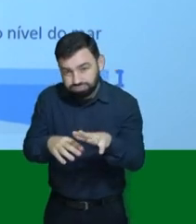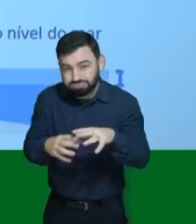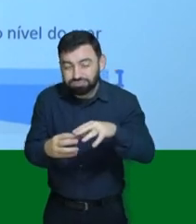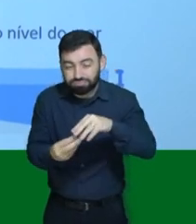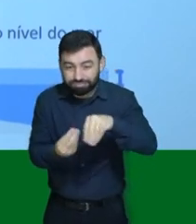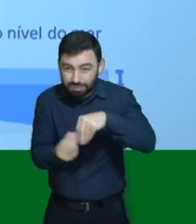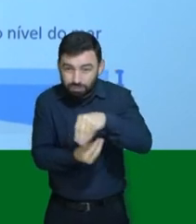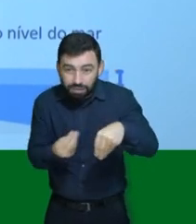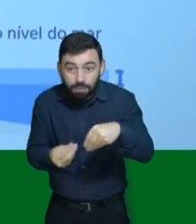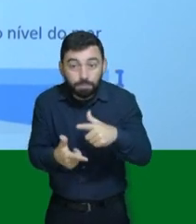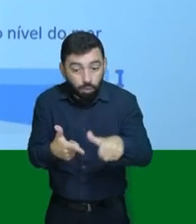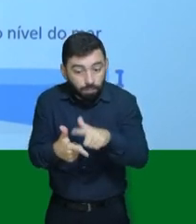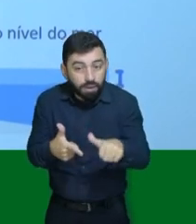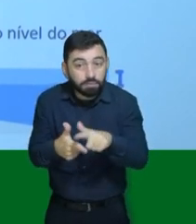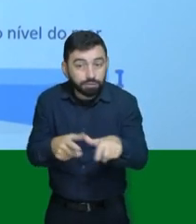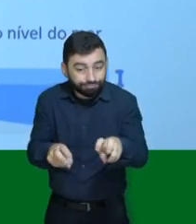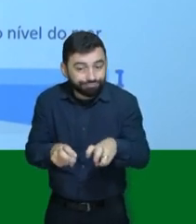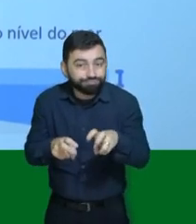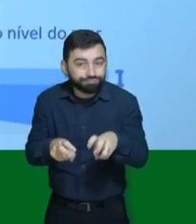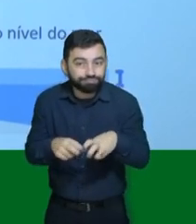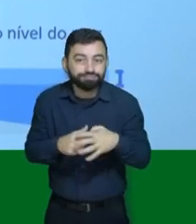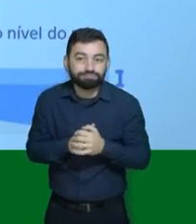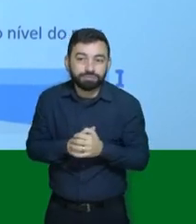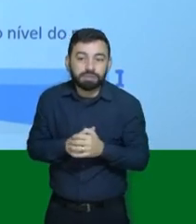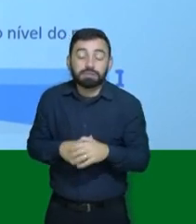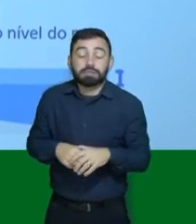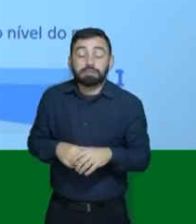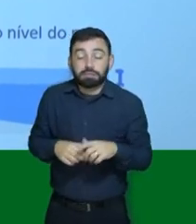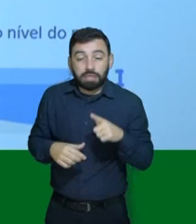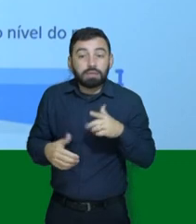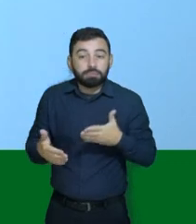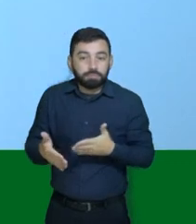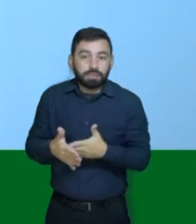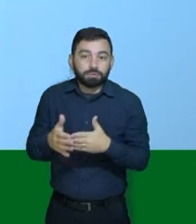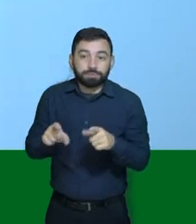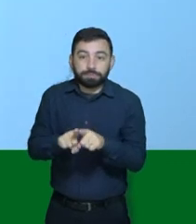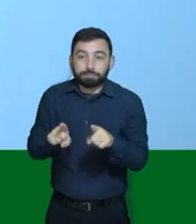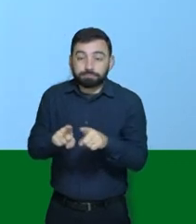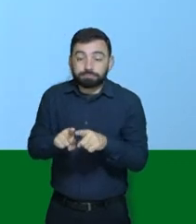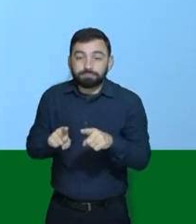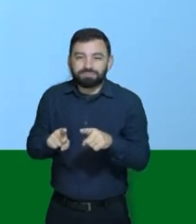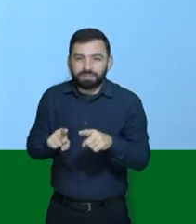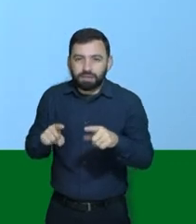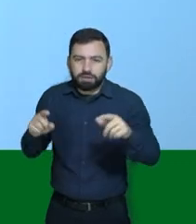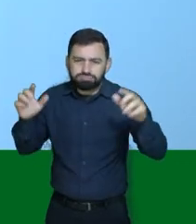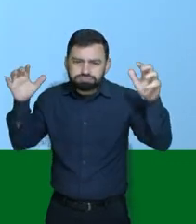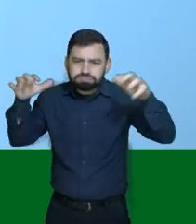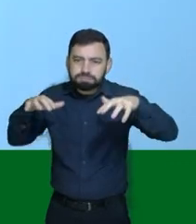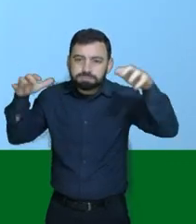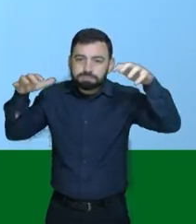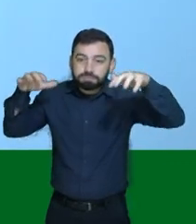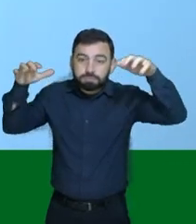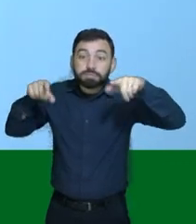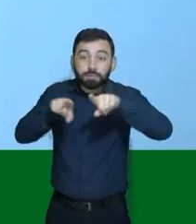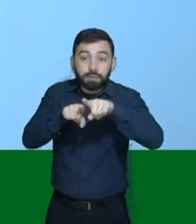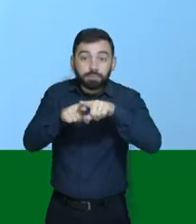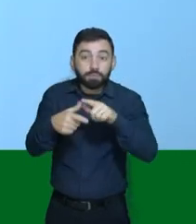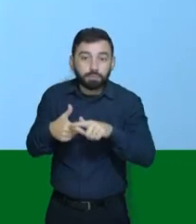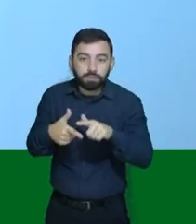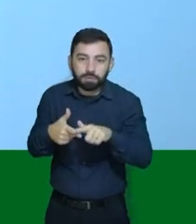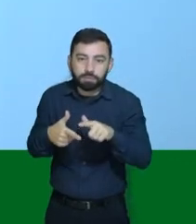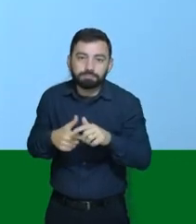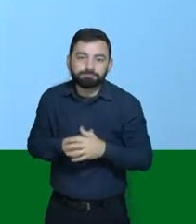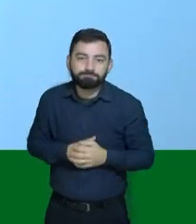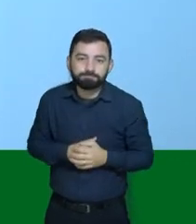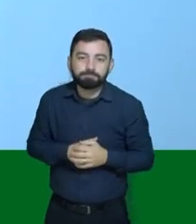impacto muito grande disso. Tá? E aí, sem dizer que isso tem um impacto nas tempestades. Né? Tá? E, bom, eu volto